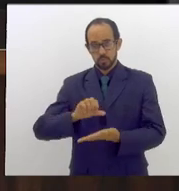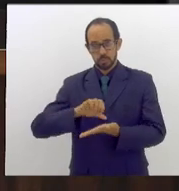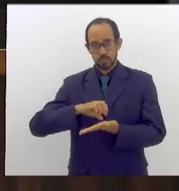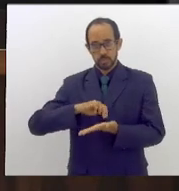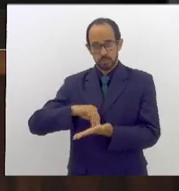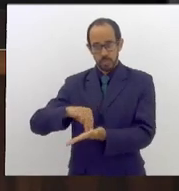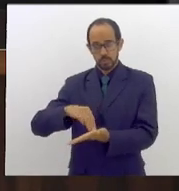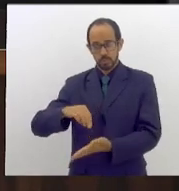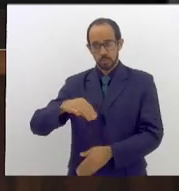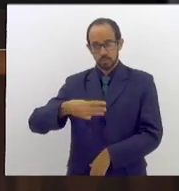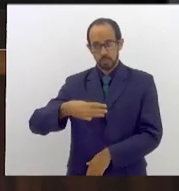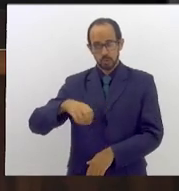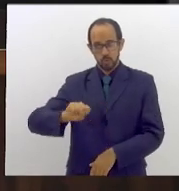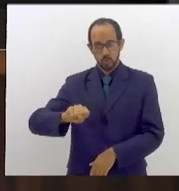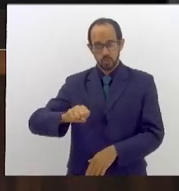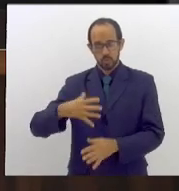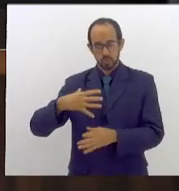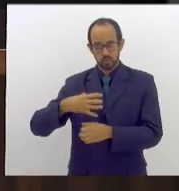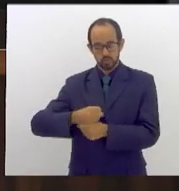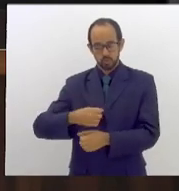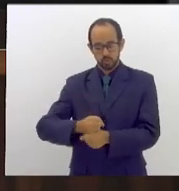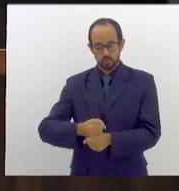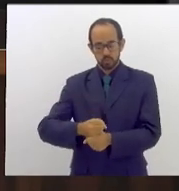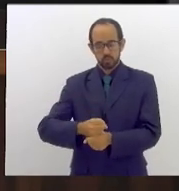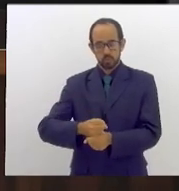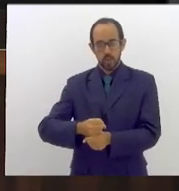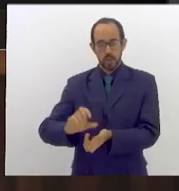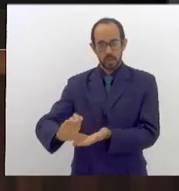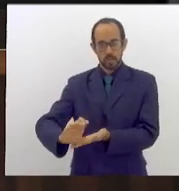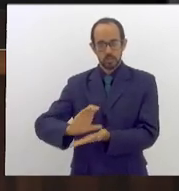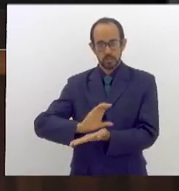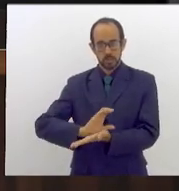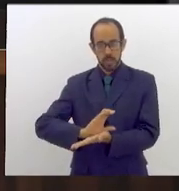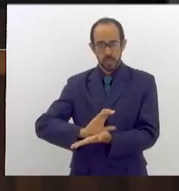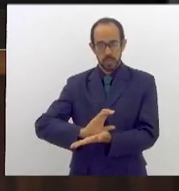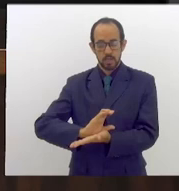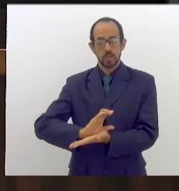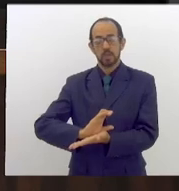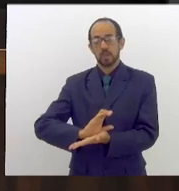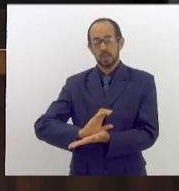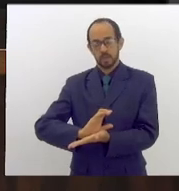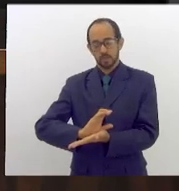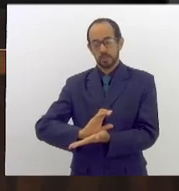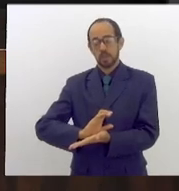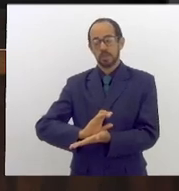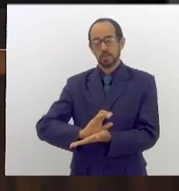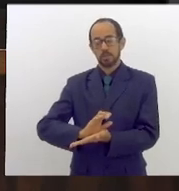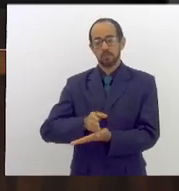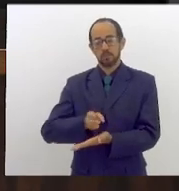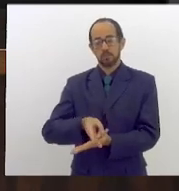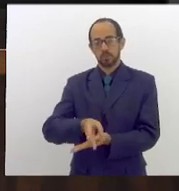22 que chima receita e fixa a despesa do Estado do Rio de Janeiro para os exercícios financeiro de 2023